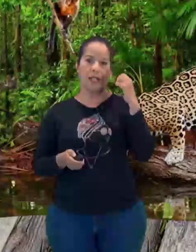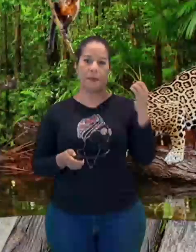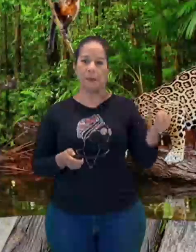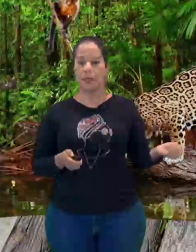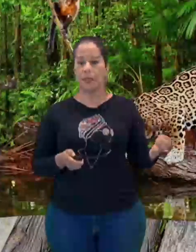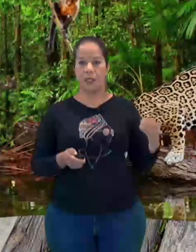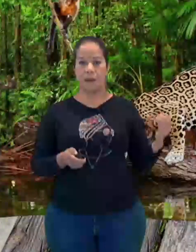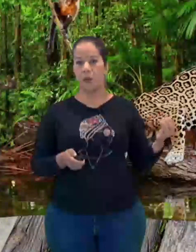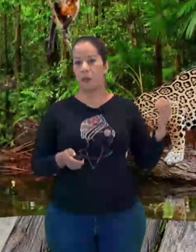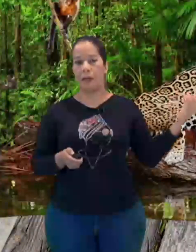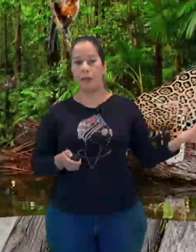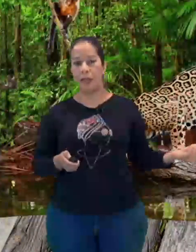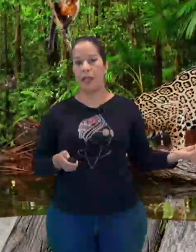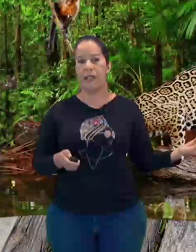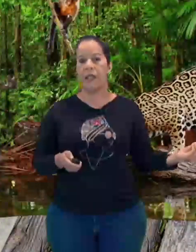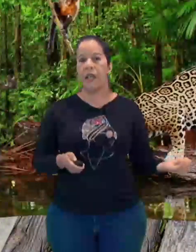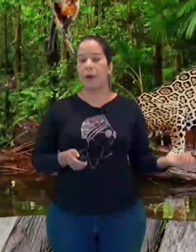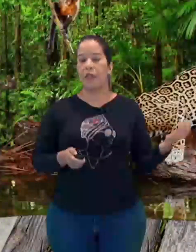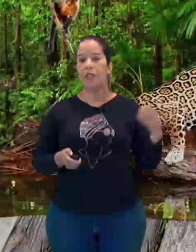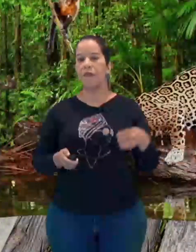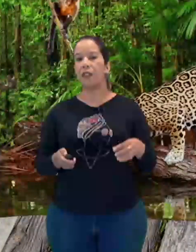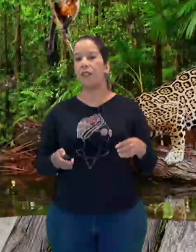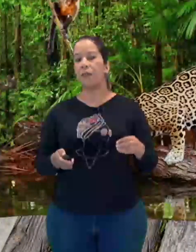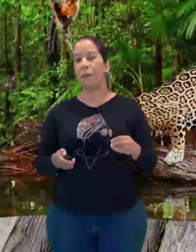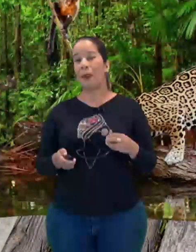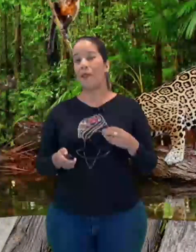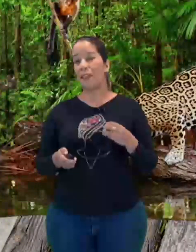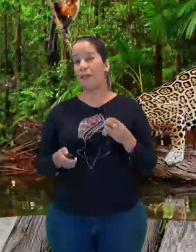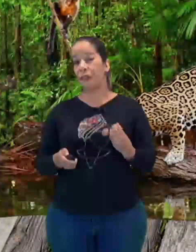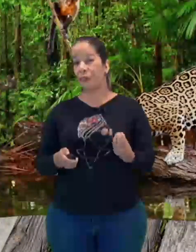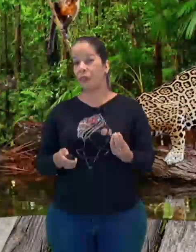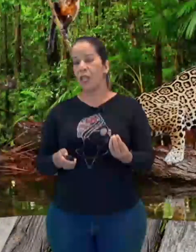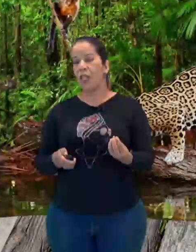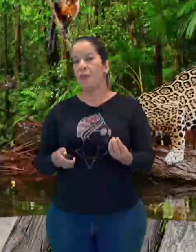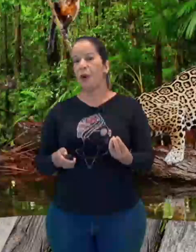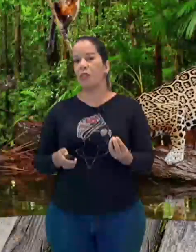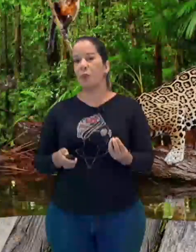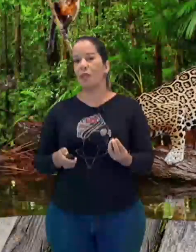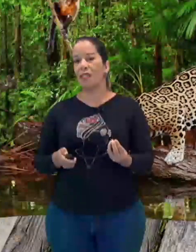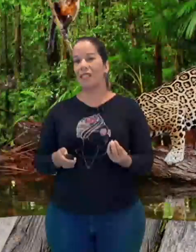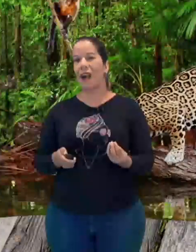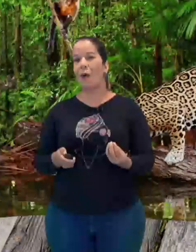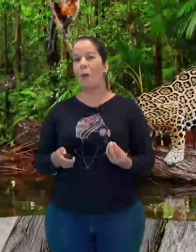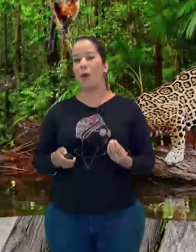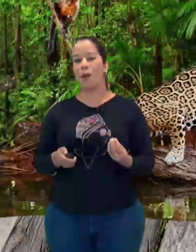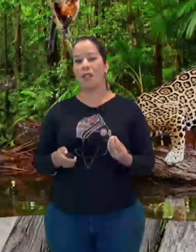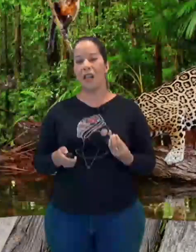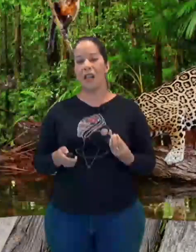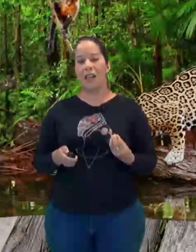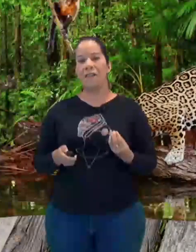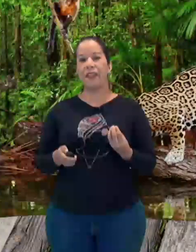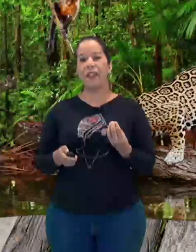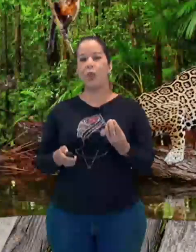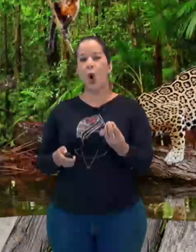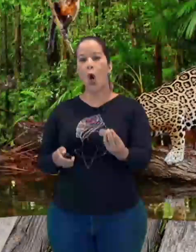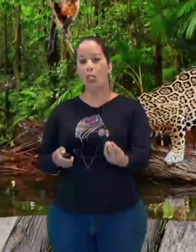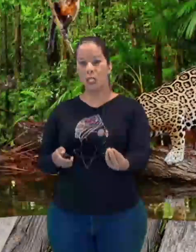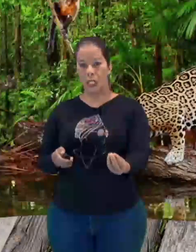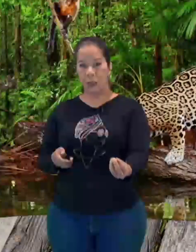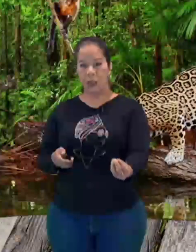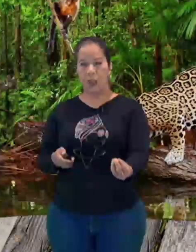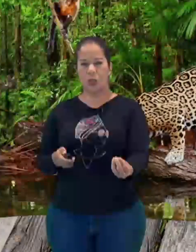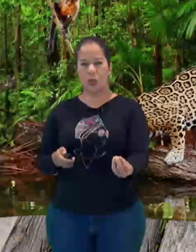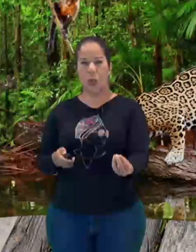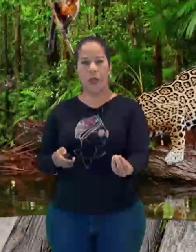outros animais, plantas, fungos, bactérias, mas a gente está falando também da palavra vírus, que pode representar alguma coisa